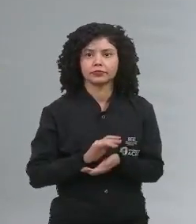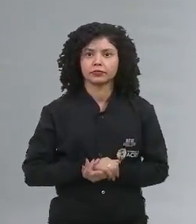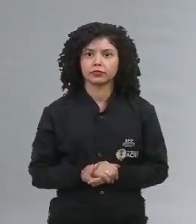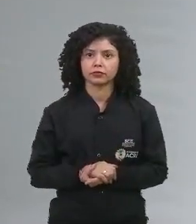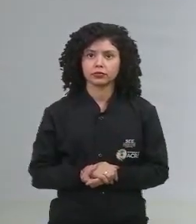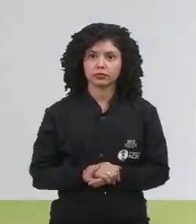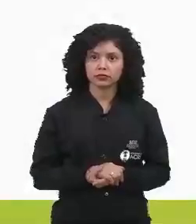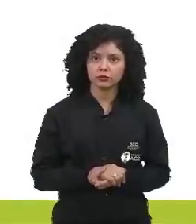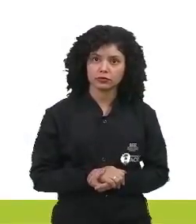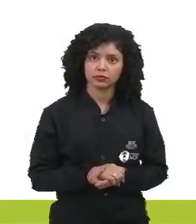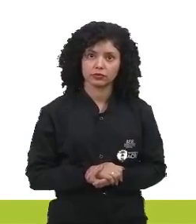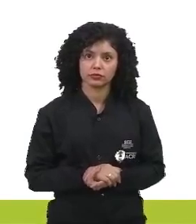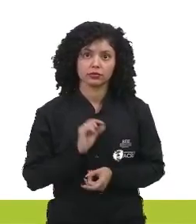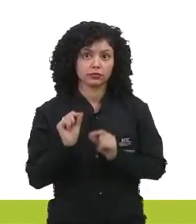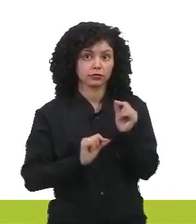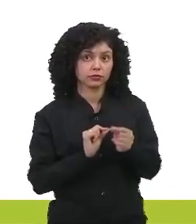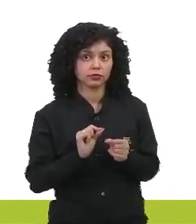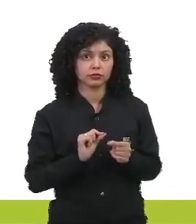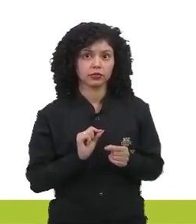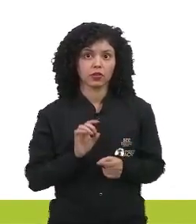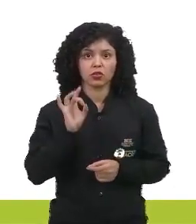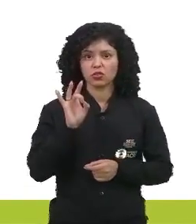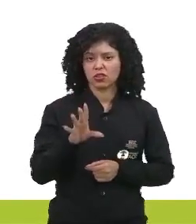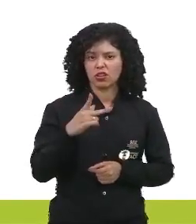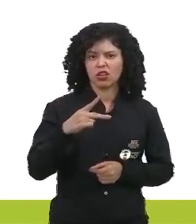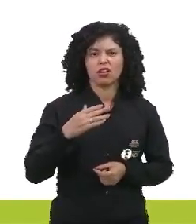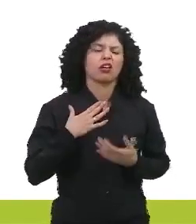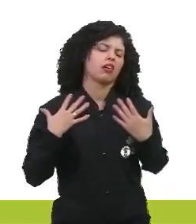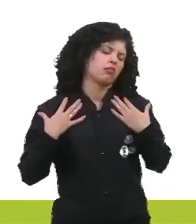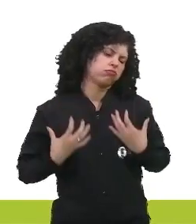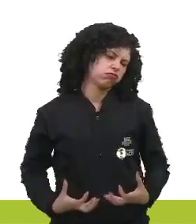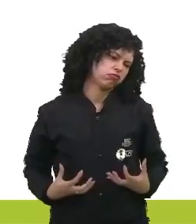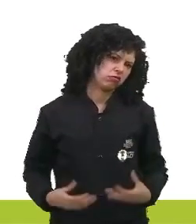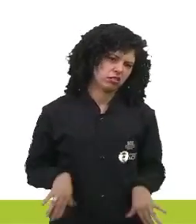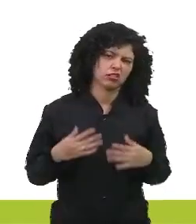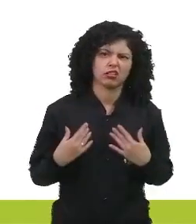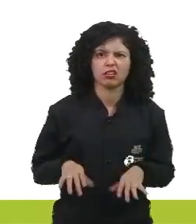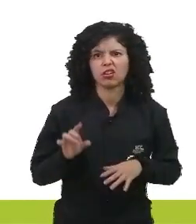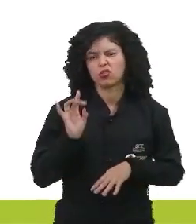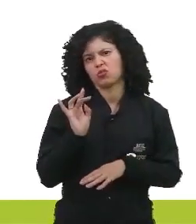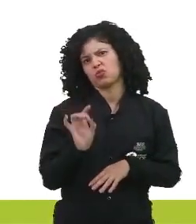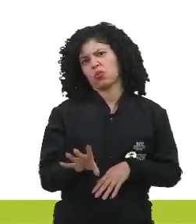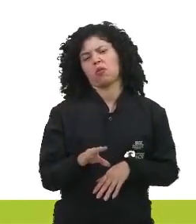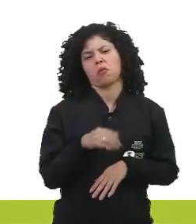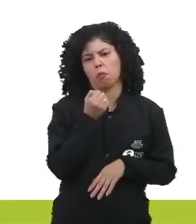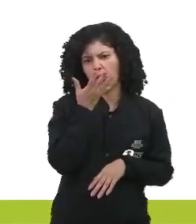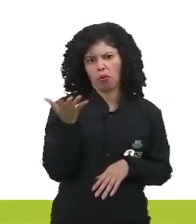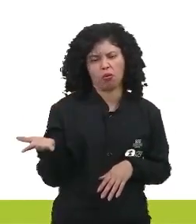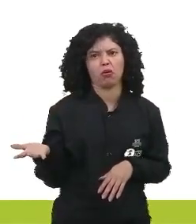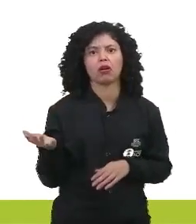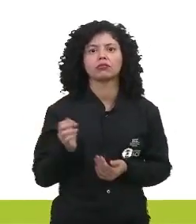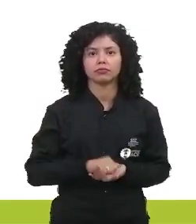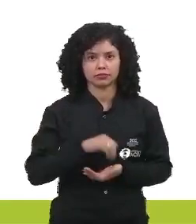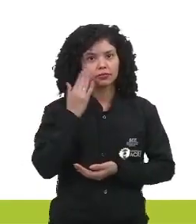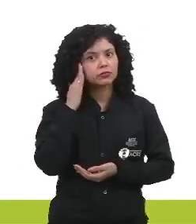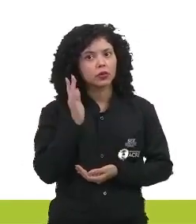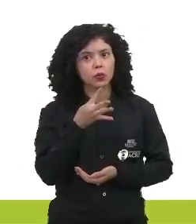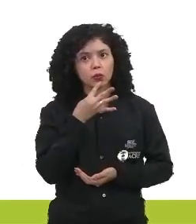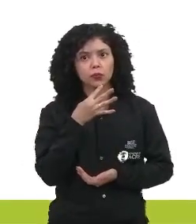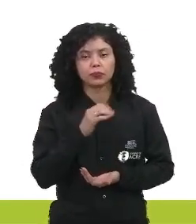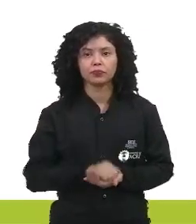Então, aguentar nas canetas é estar só o pó. Ah, eu estou muito cansada, professora, eu estou só o pó. Essa daí vocês